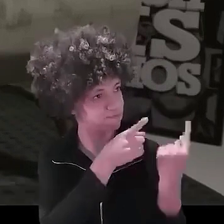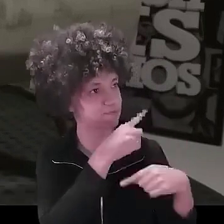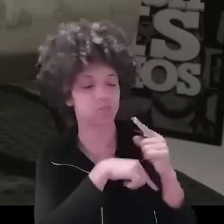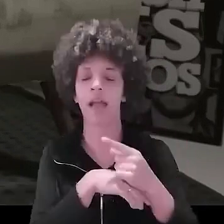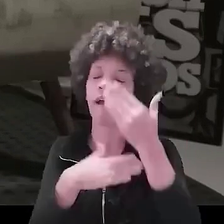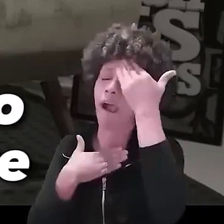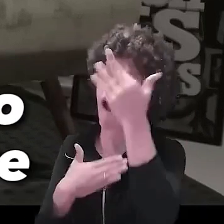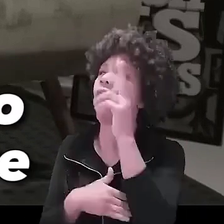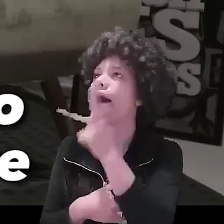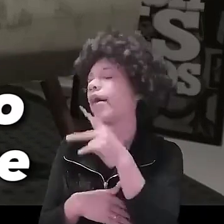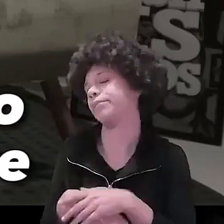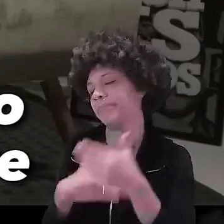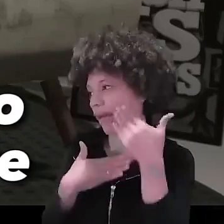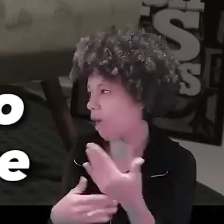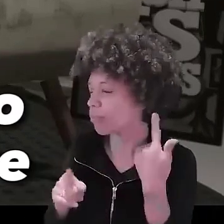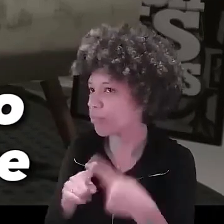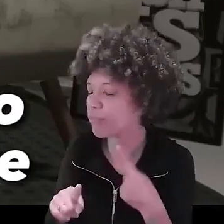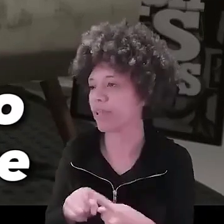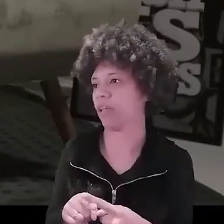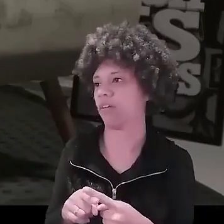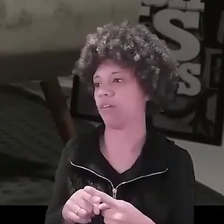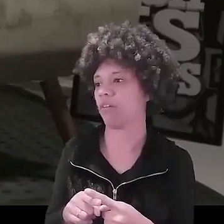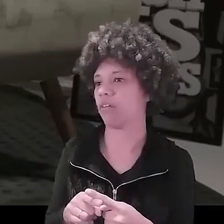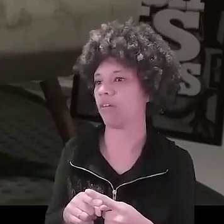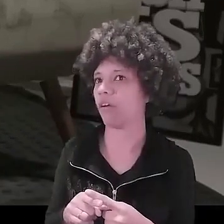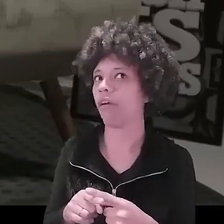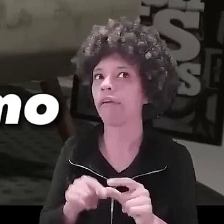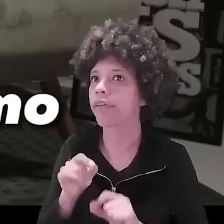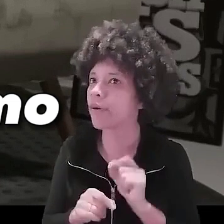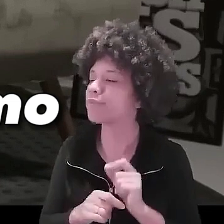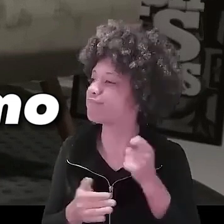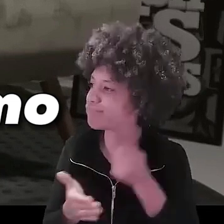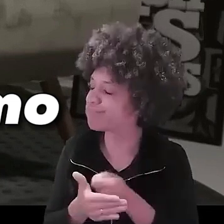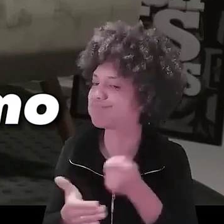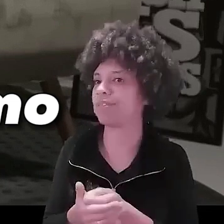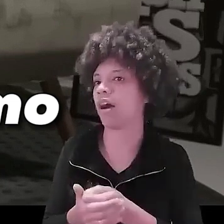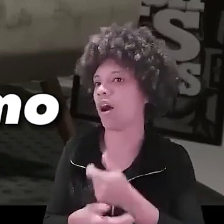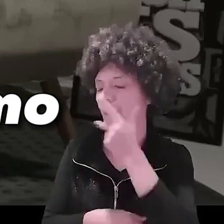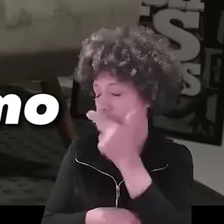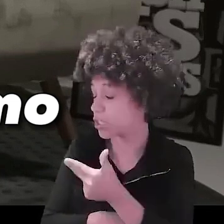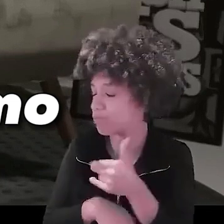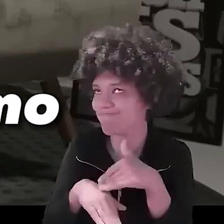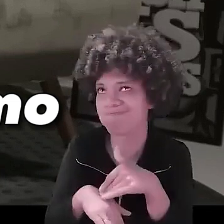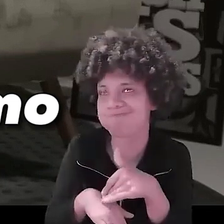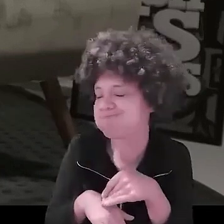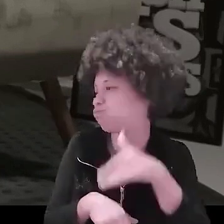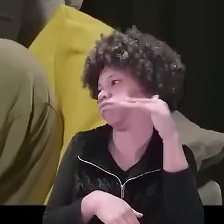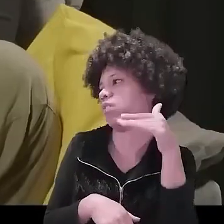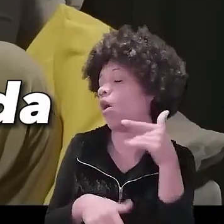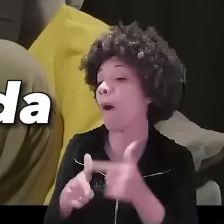Bicho, caralho, obrigado por você falar isso. Porque eu acho que a gente... É uma parada que eu tenho um achismo muito